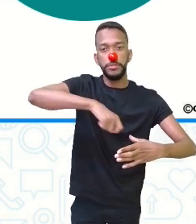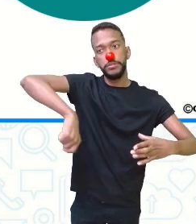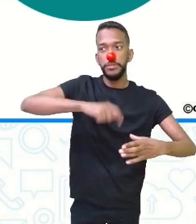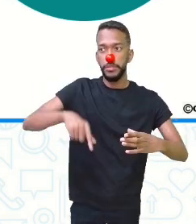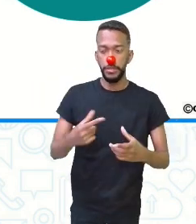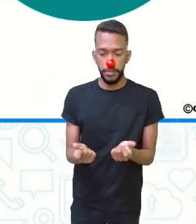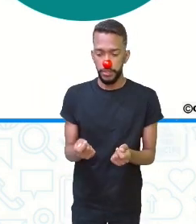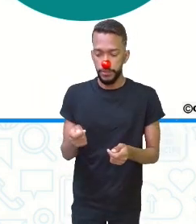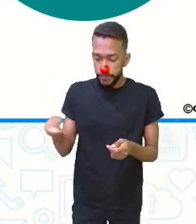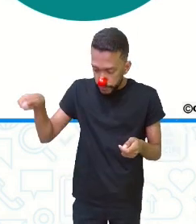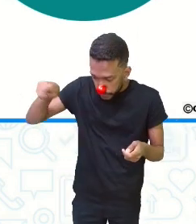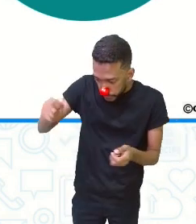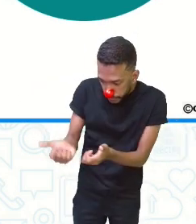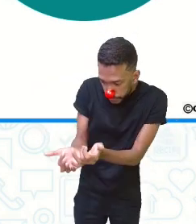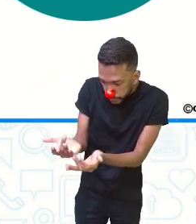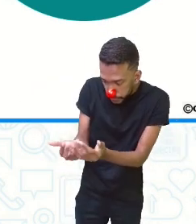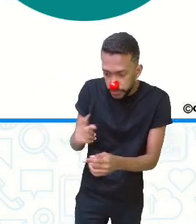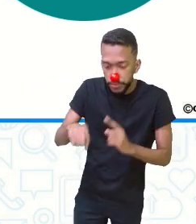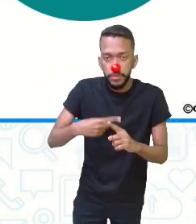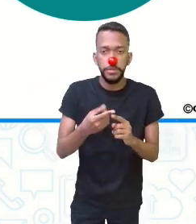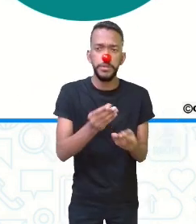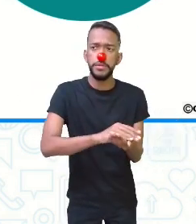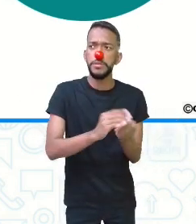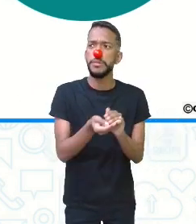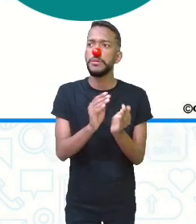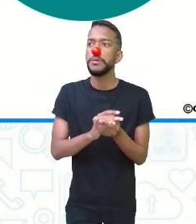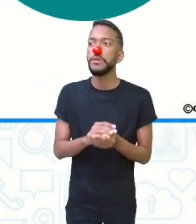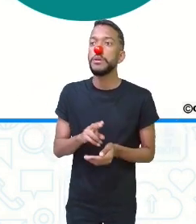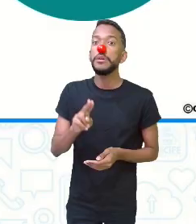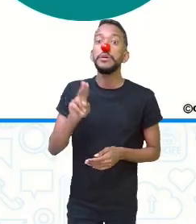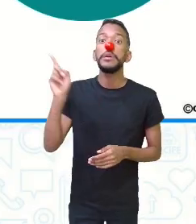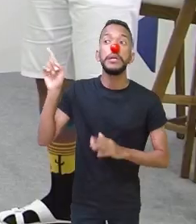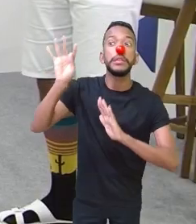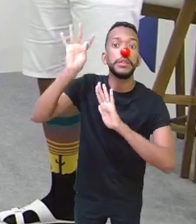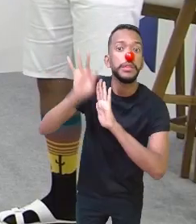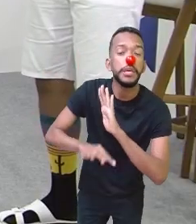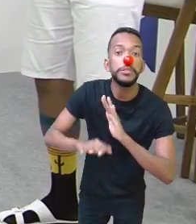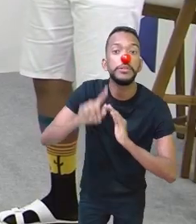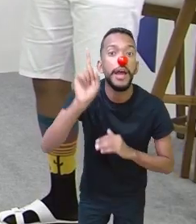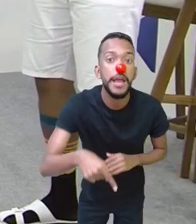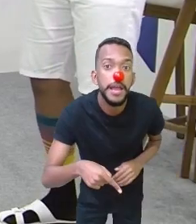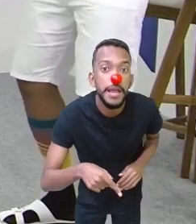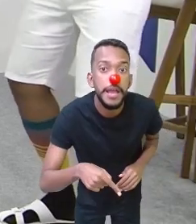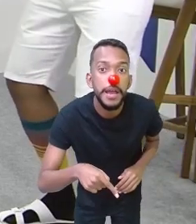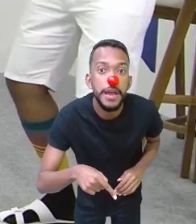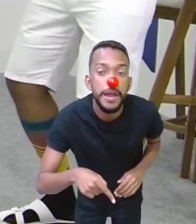e polvilhe. Esse texto é uma...